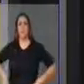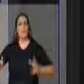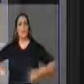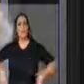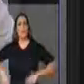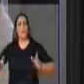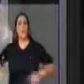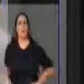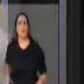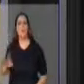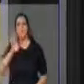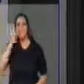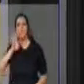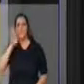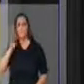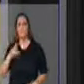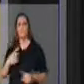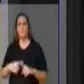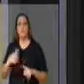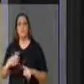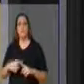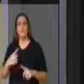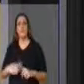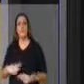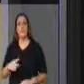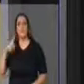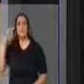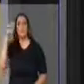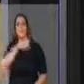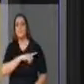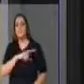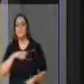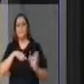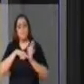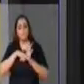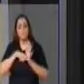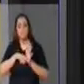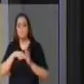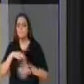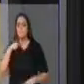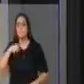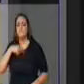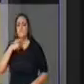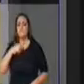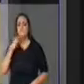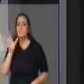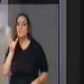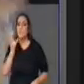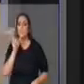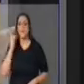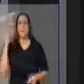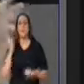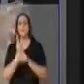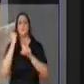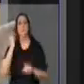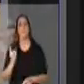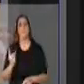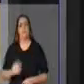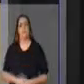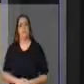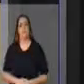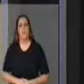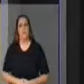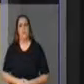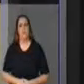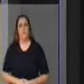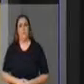esse paciente que gasta demais até descobrirem o que ele tem. Com esse paciente que é